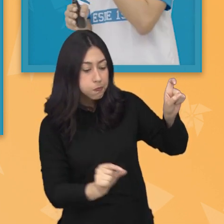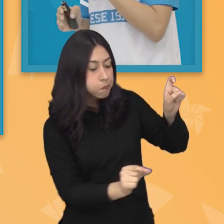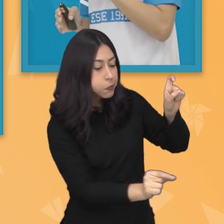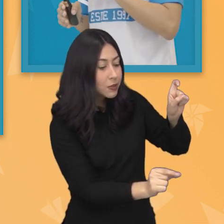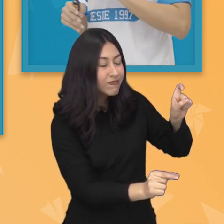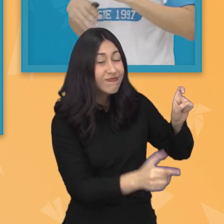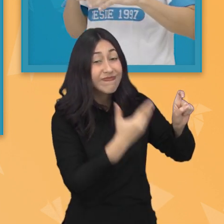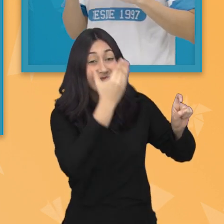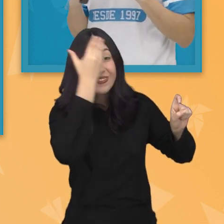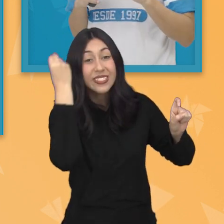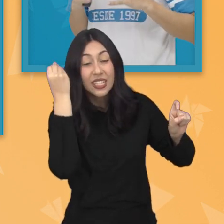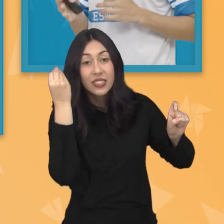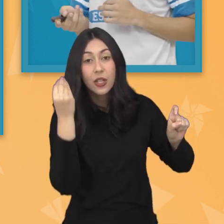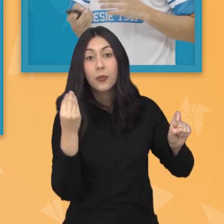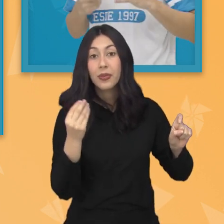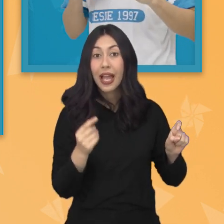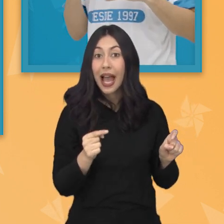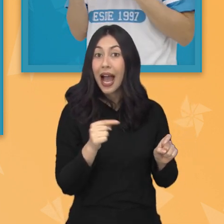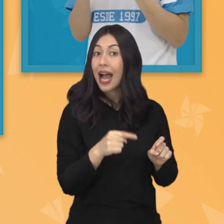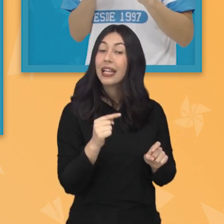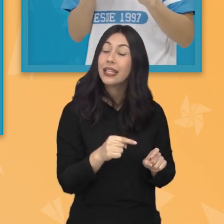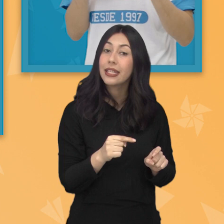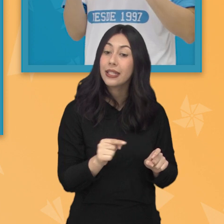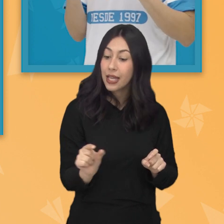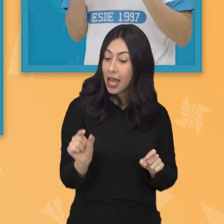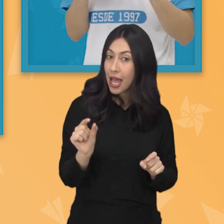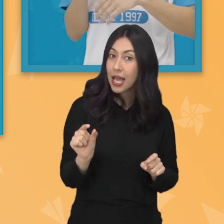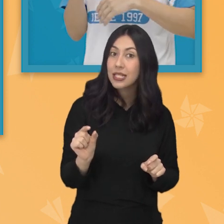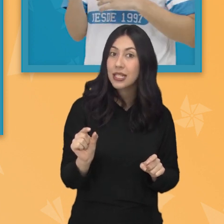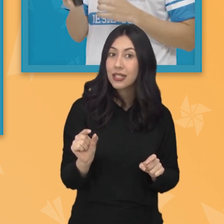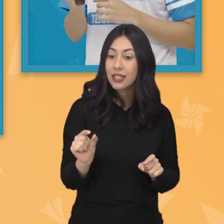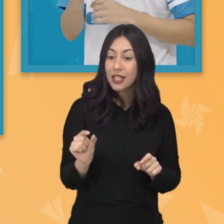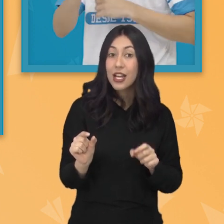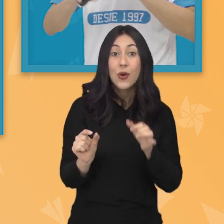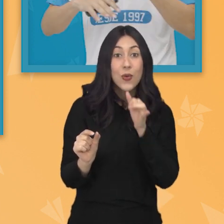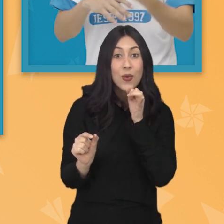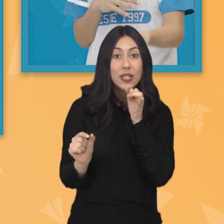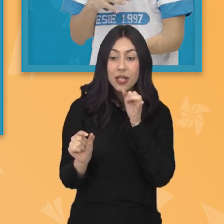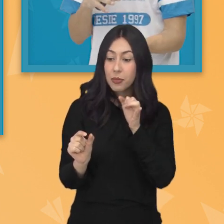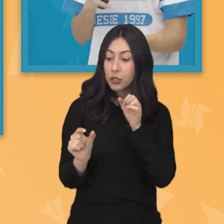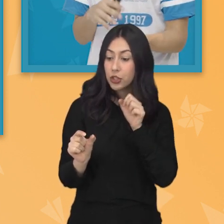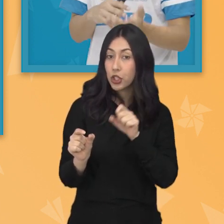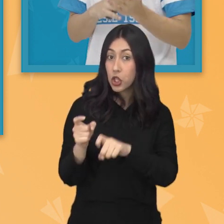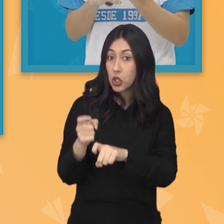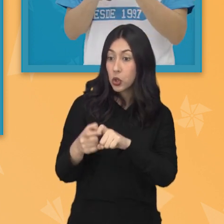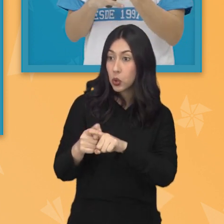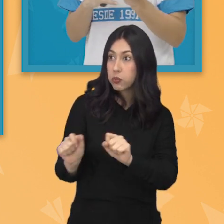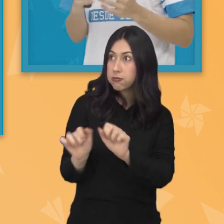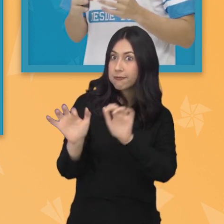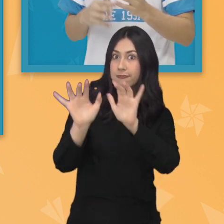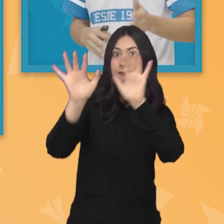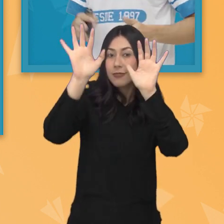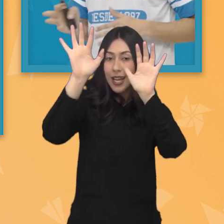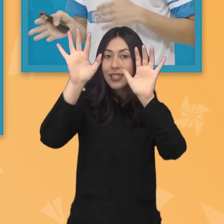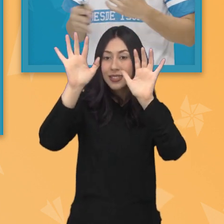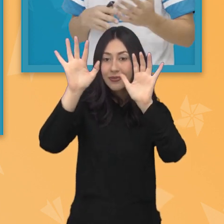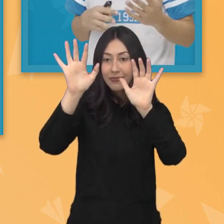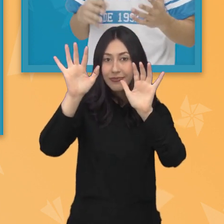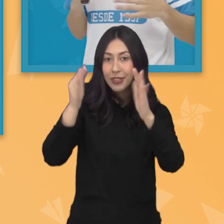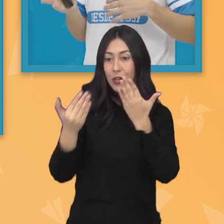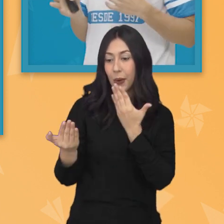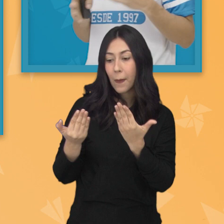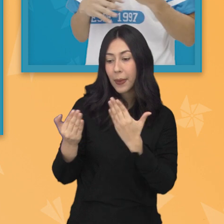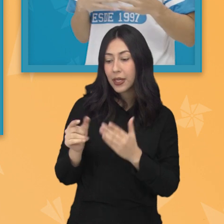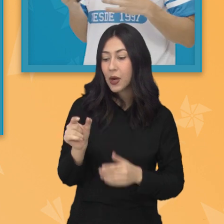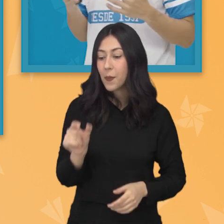que sublima. Quase toda questão, quando fala de naftalina, que vocês encontrarem em algum vestibular ou até mesmo em livros didáticos, vai correlacionar ela ao